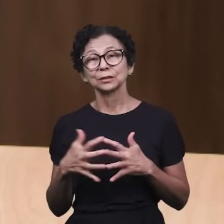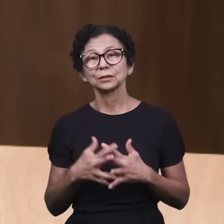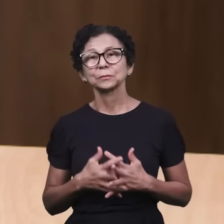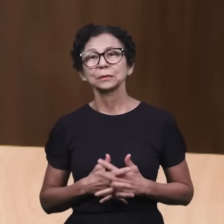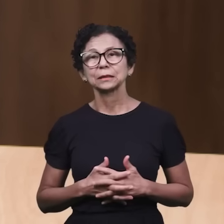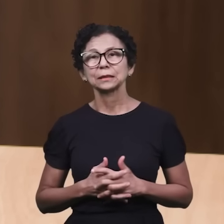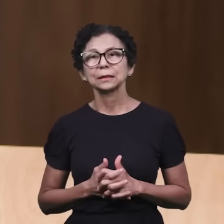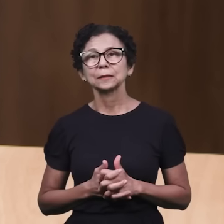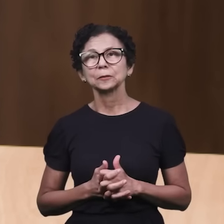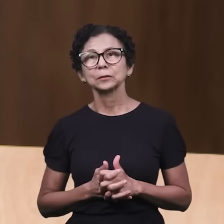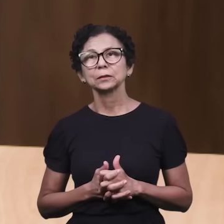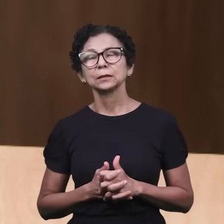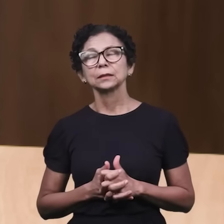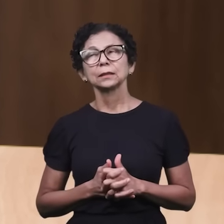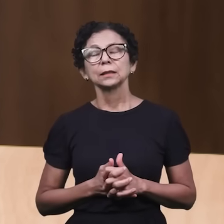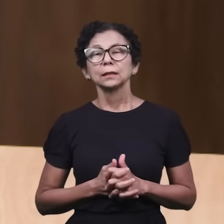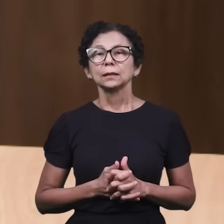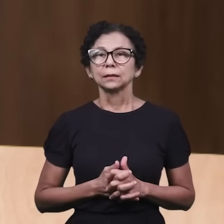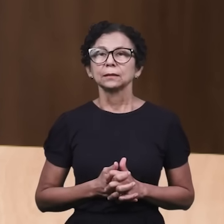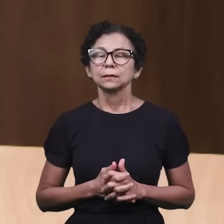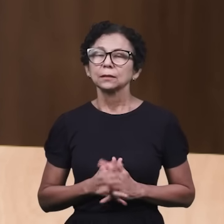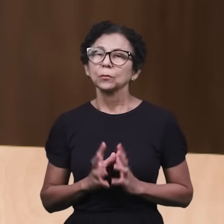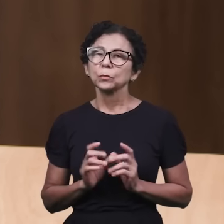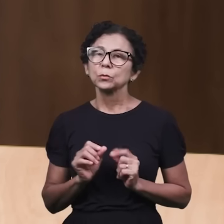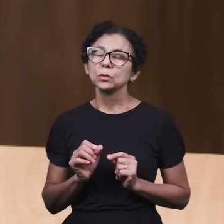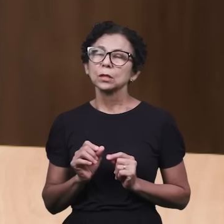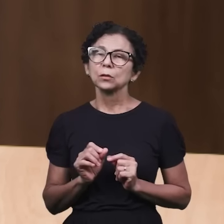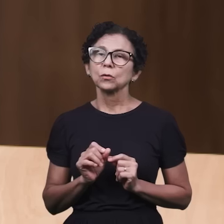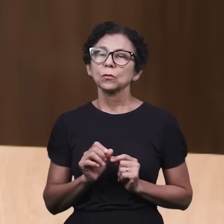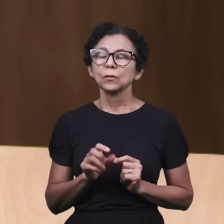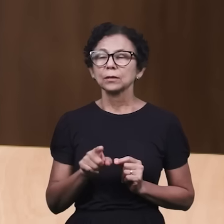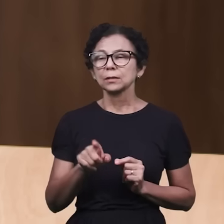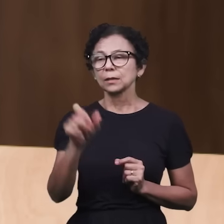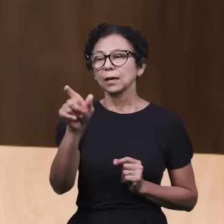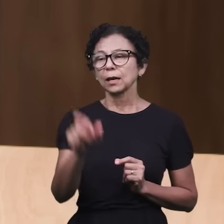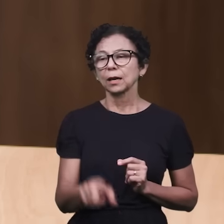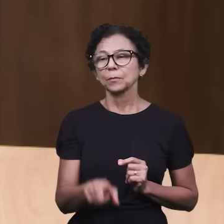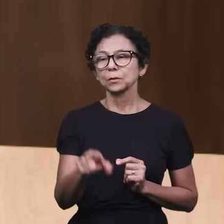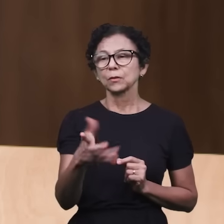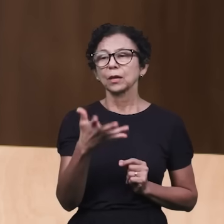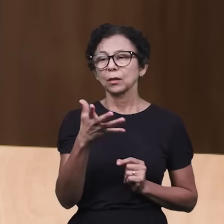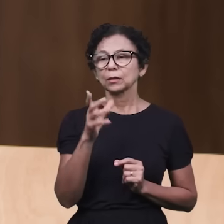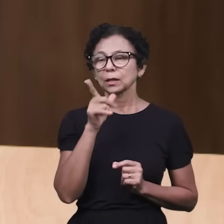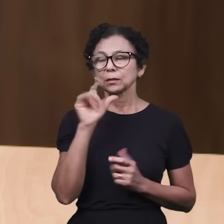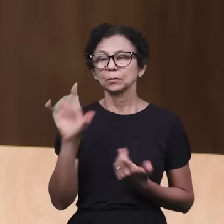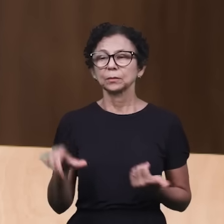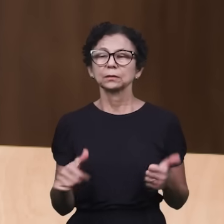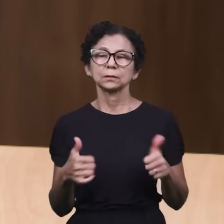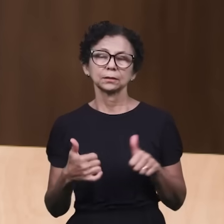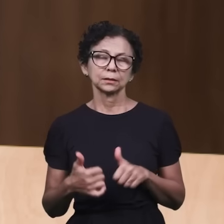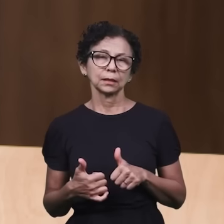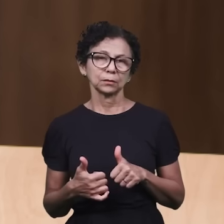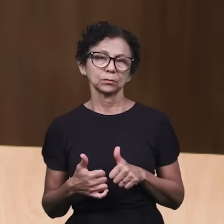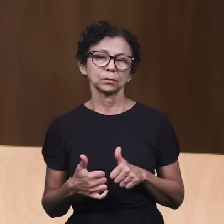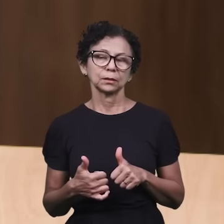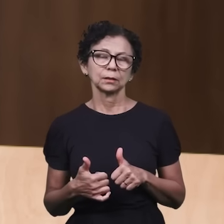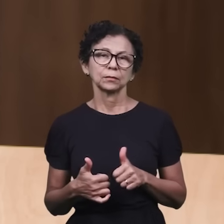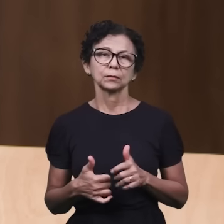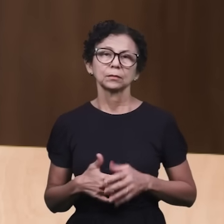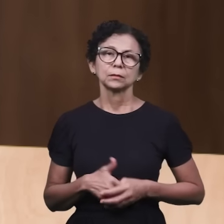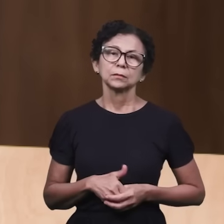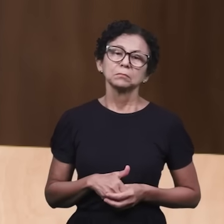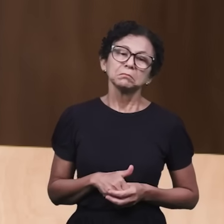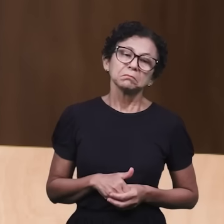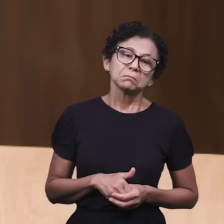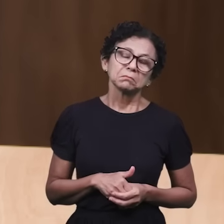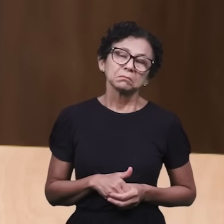mostrar a respeito daquela vida. Porque às vezes há coisas ali que a pessoa às vezes não tem consciência do conserto que precisa fazer